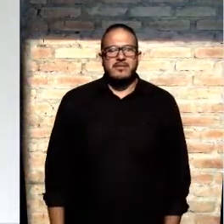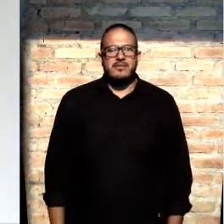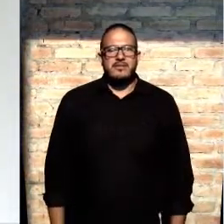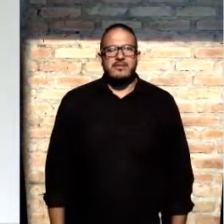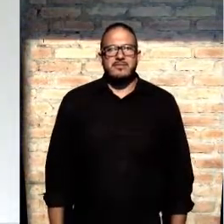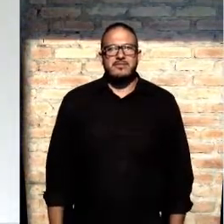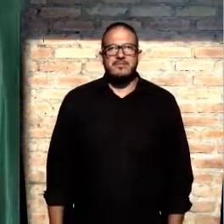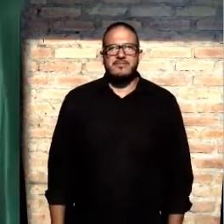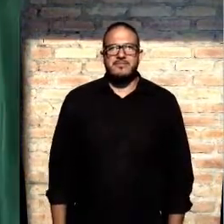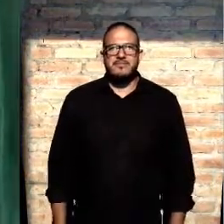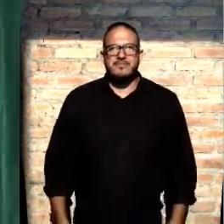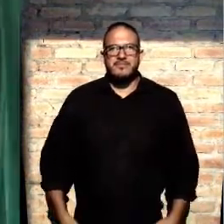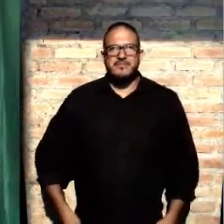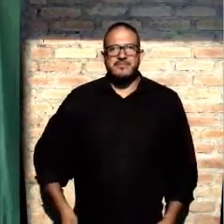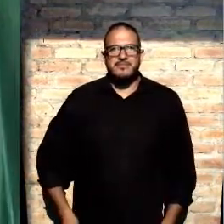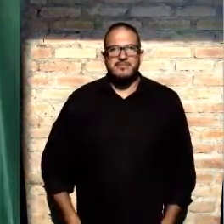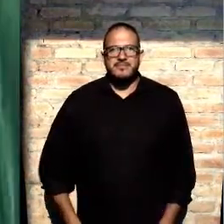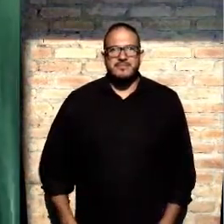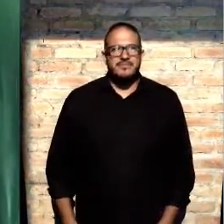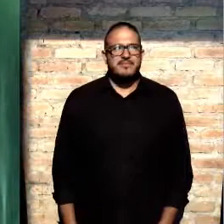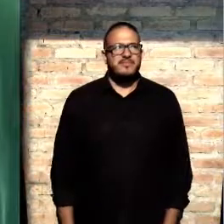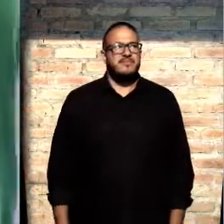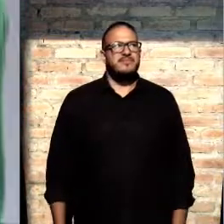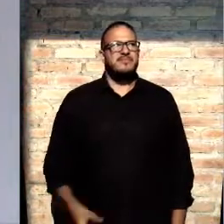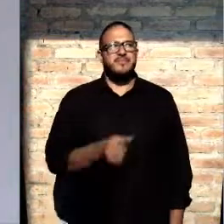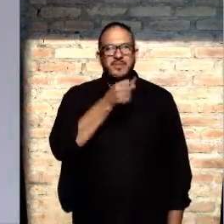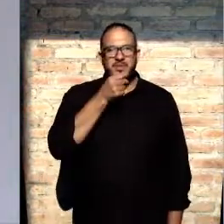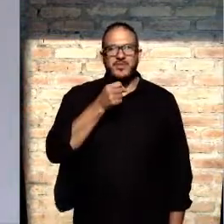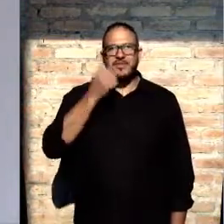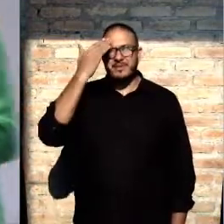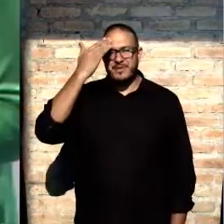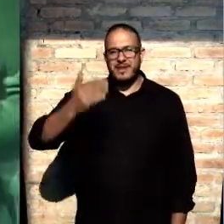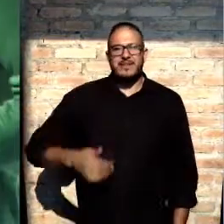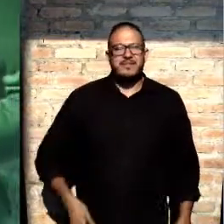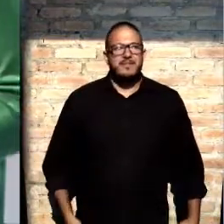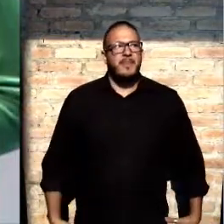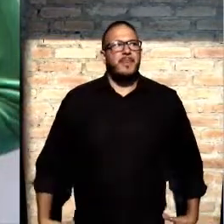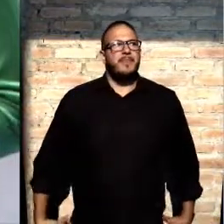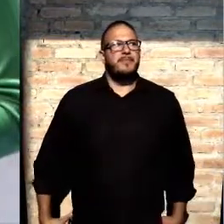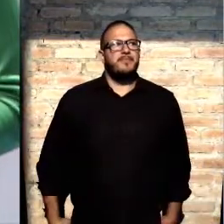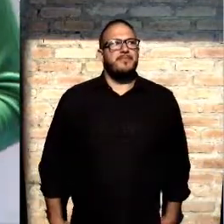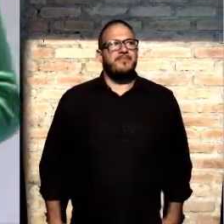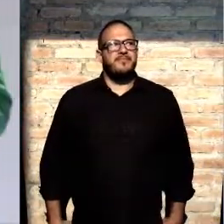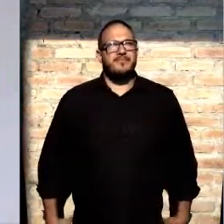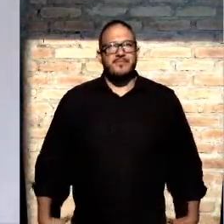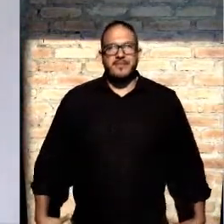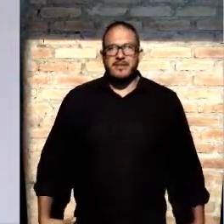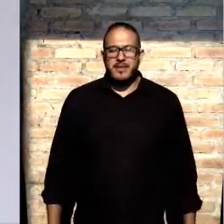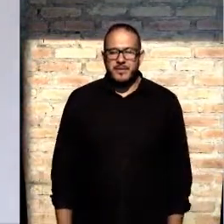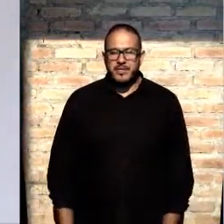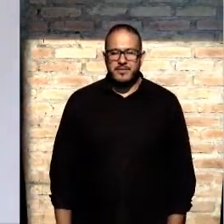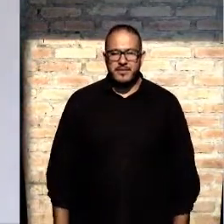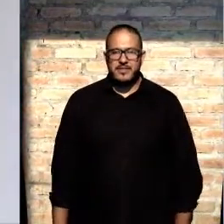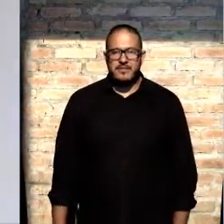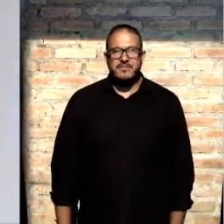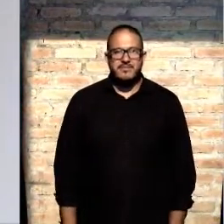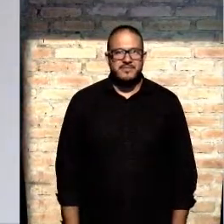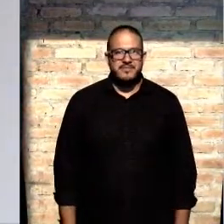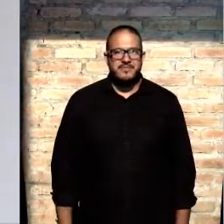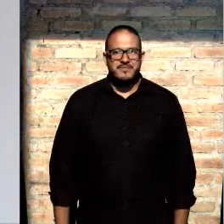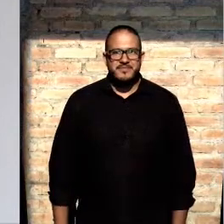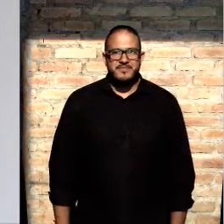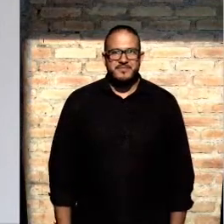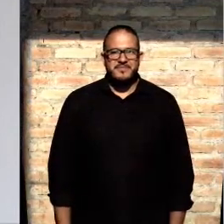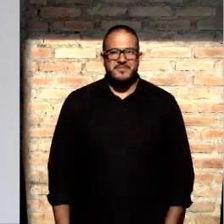obrigada cansei microfone em todo seu lugar do meio ambiente bom dia se é que é bom